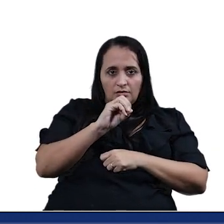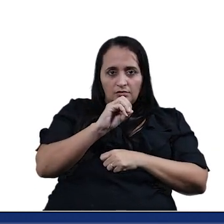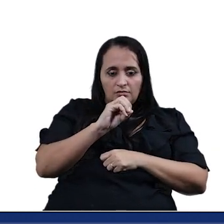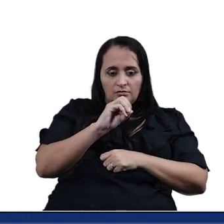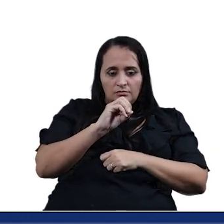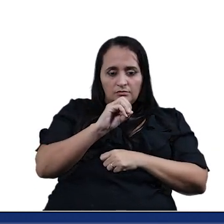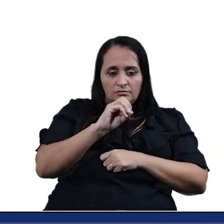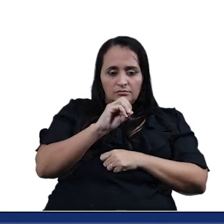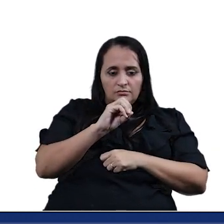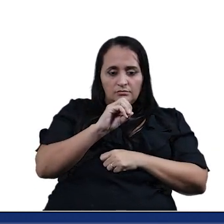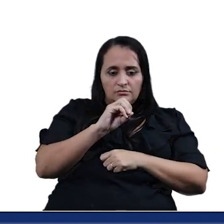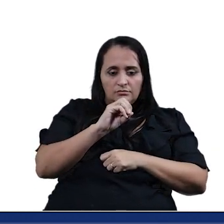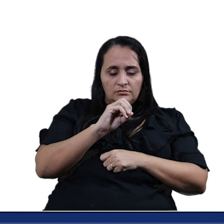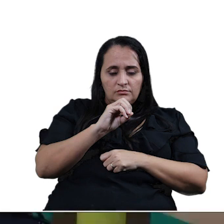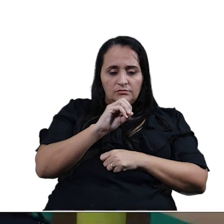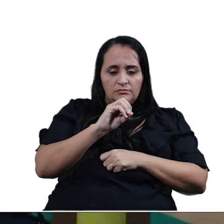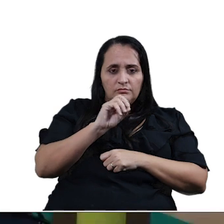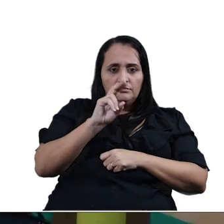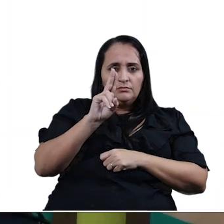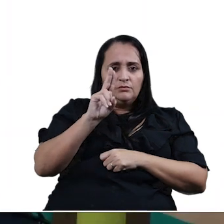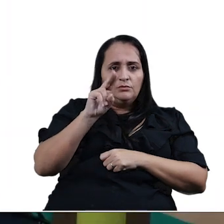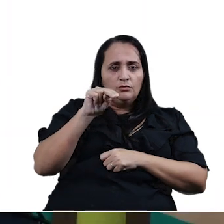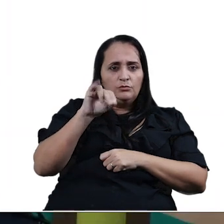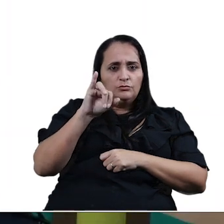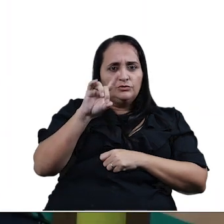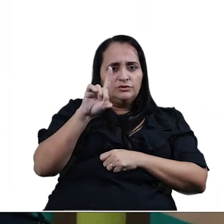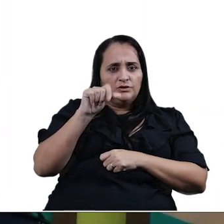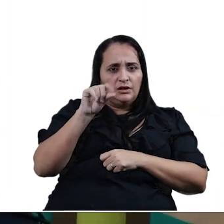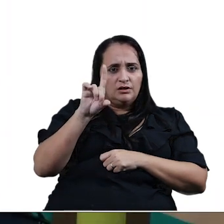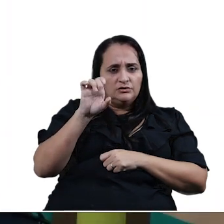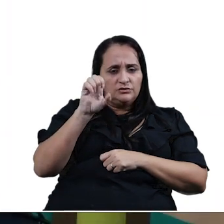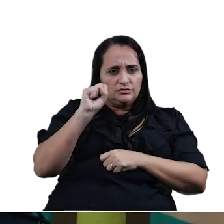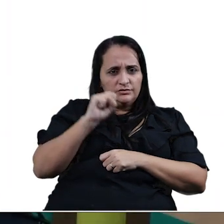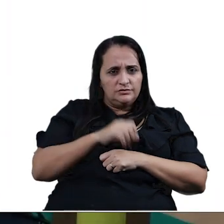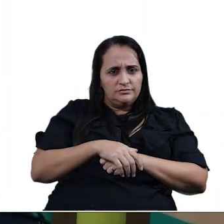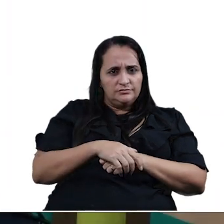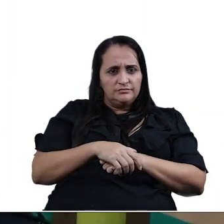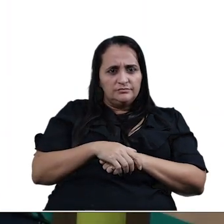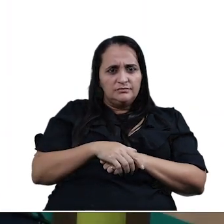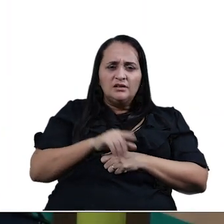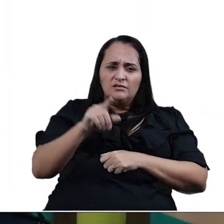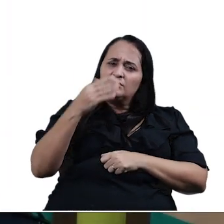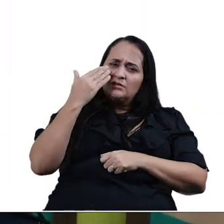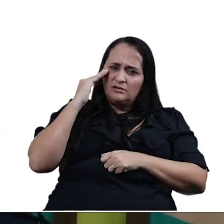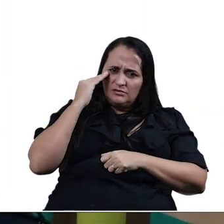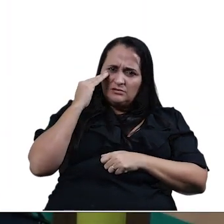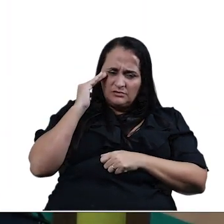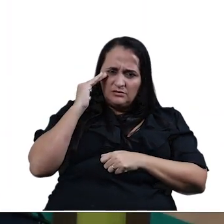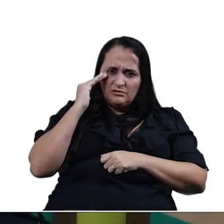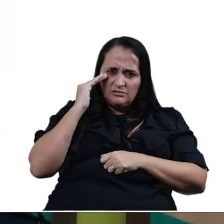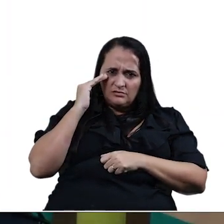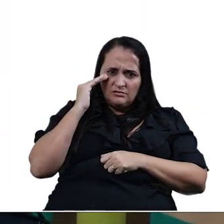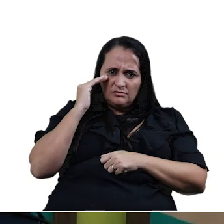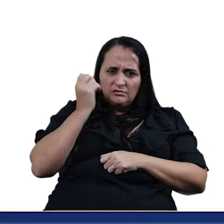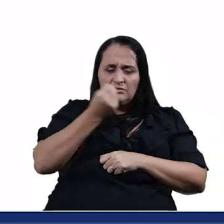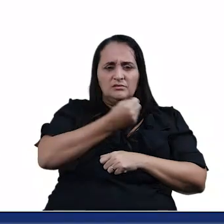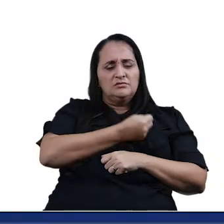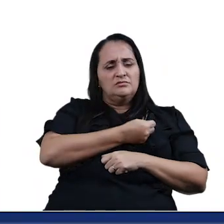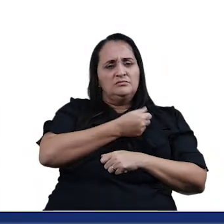30 unidades. Tá dando para compreender até aí? O algarismo